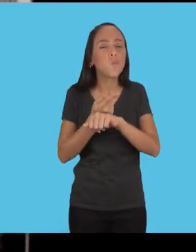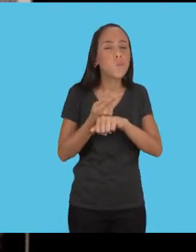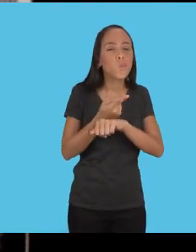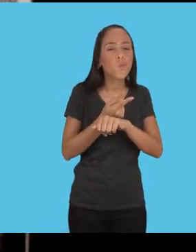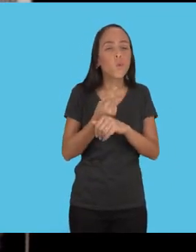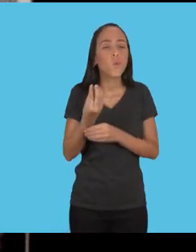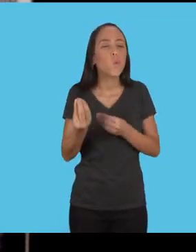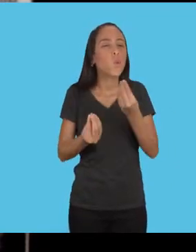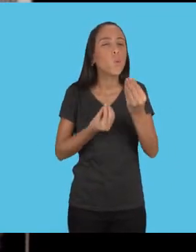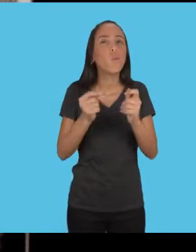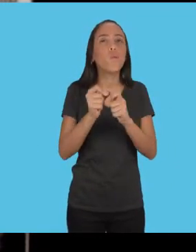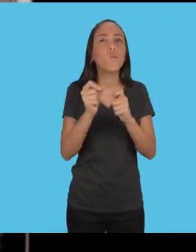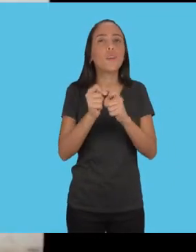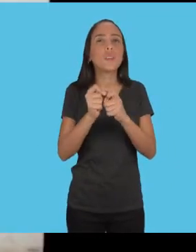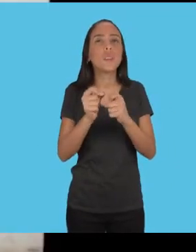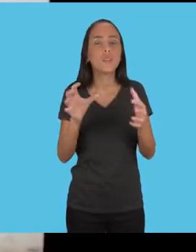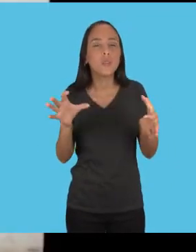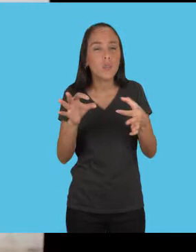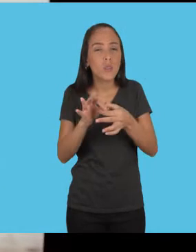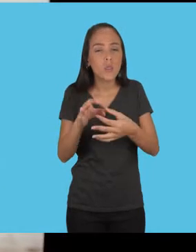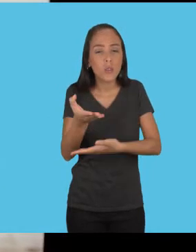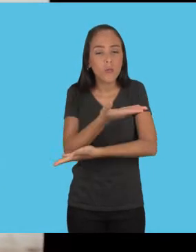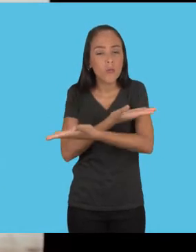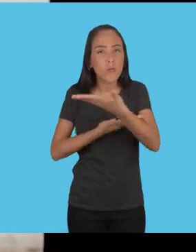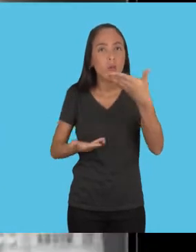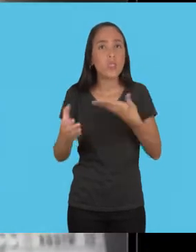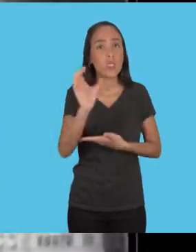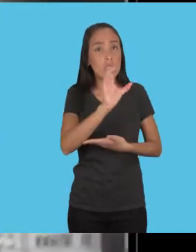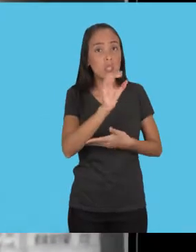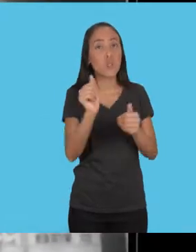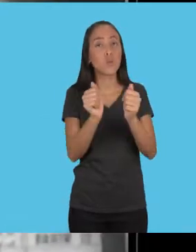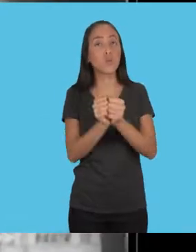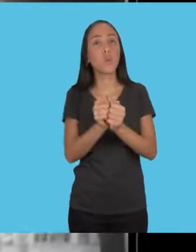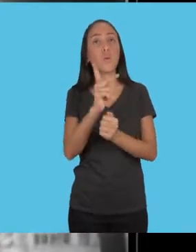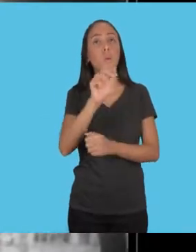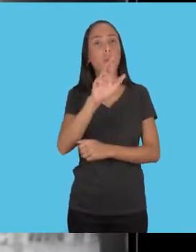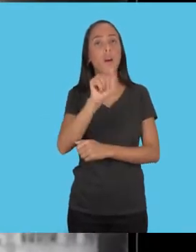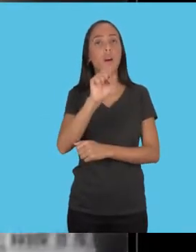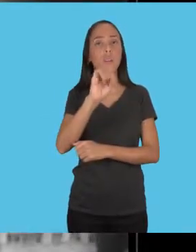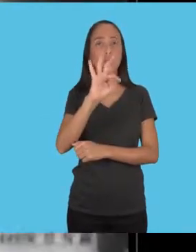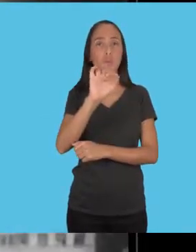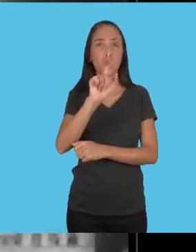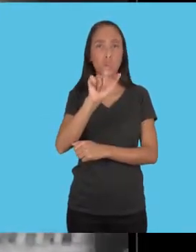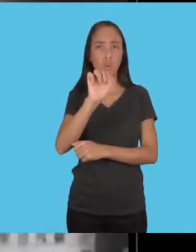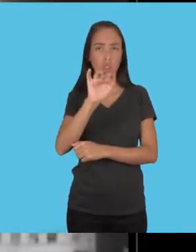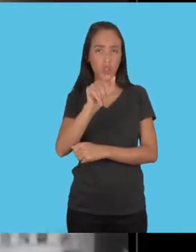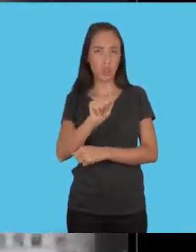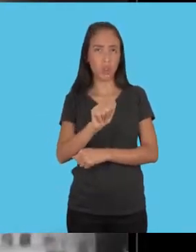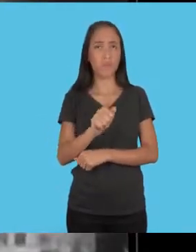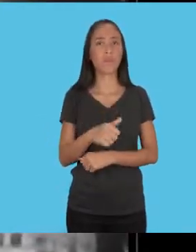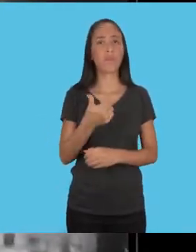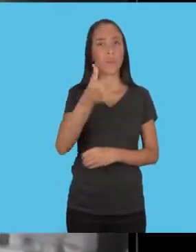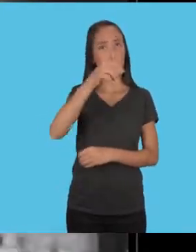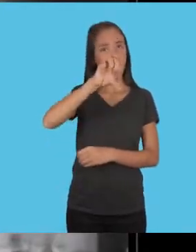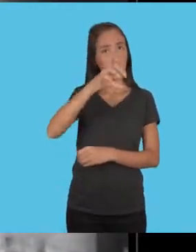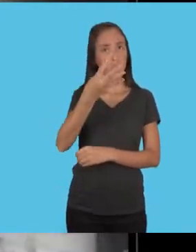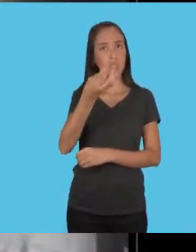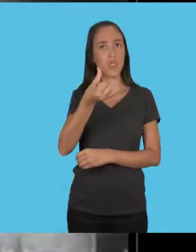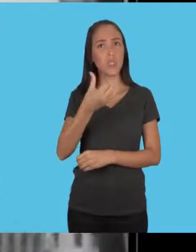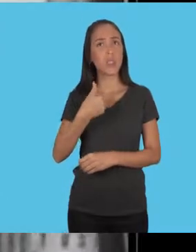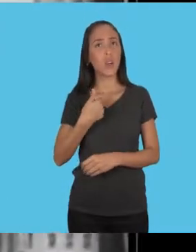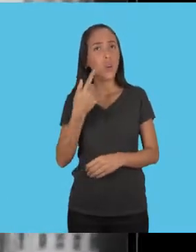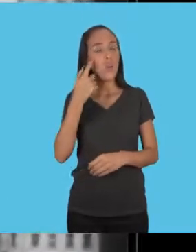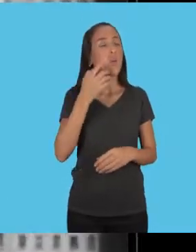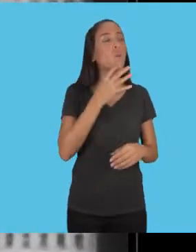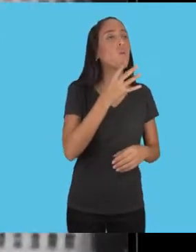hibridização entre a ciência e a parasitologia. Em 46, eu fui ao Samuel Pessoa, que disse que não queria fazer